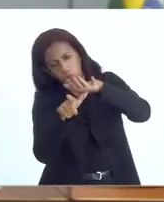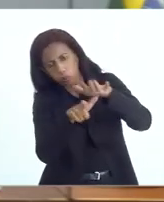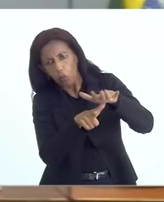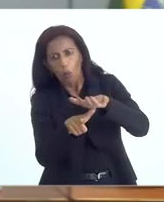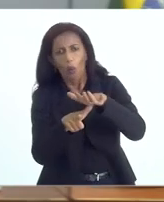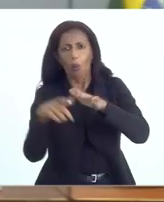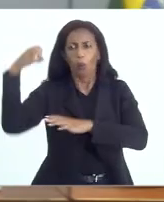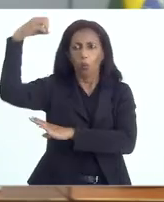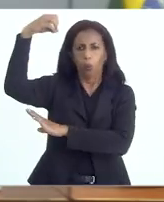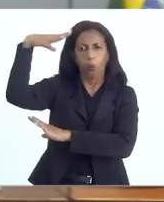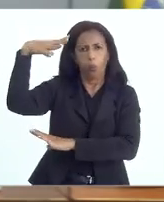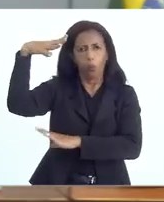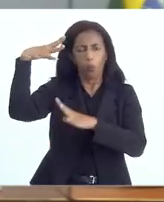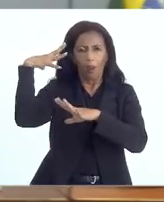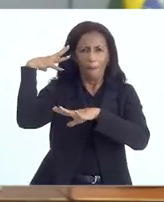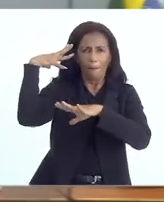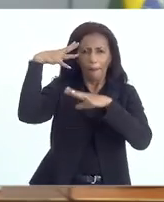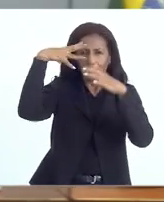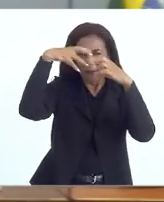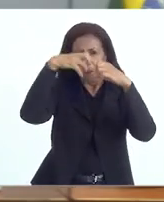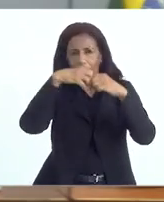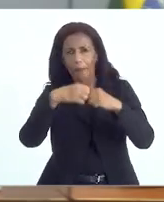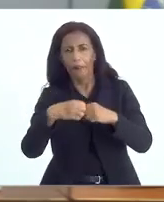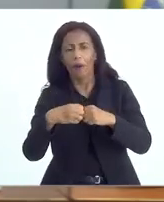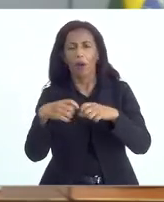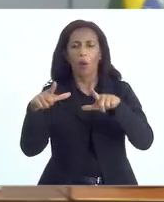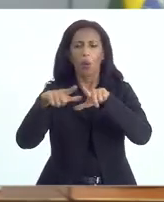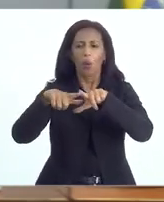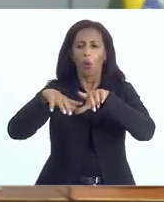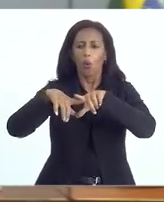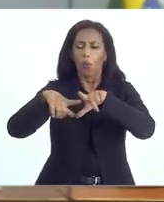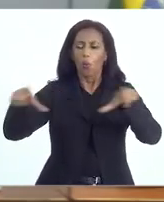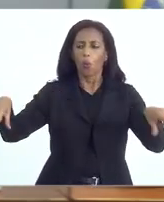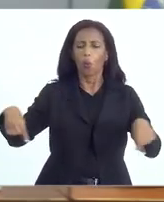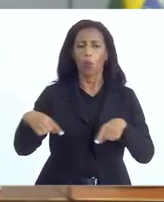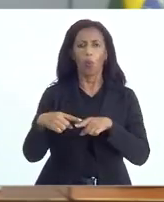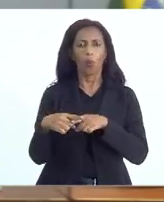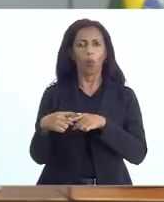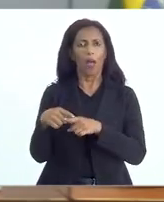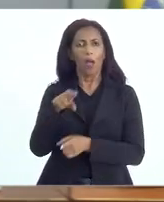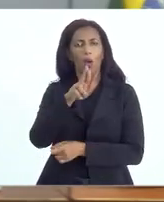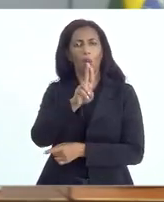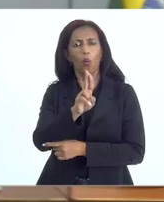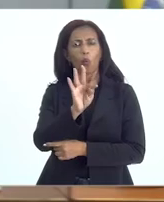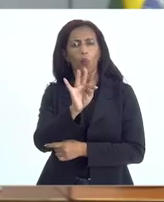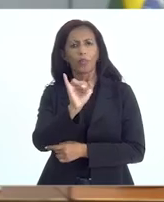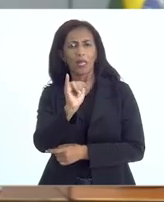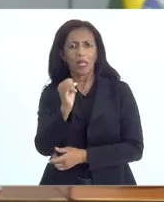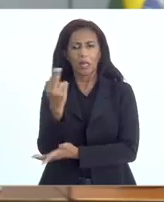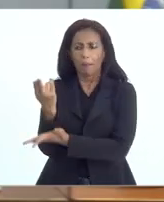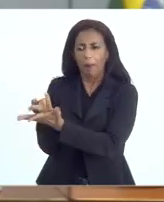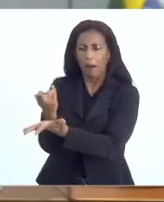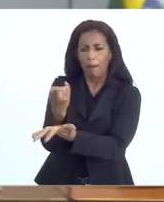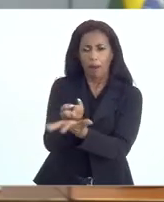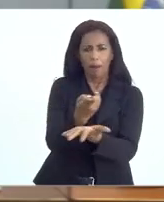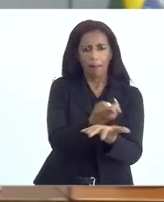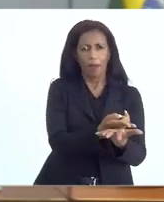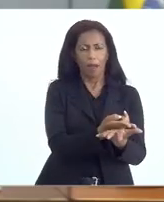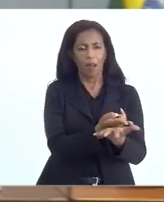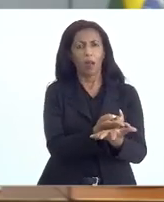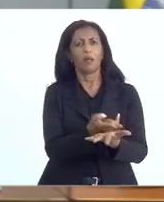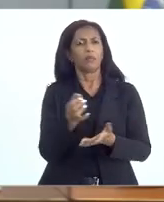noturno com Centro de Recuperação de Afogados com a UTI 14 leis uma unidade administrativa